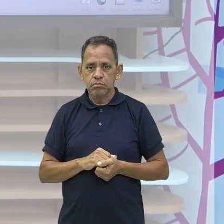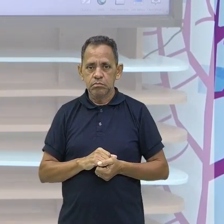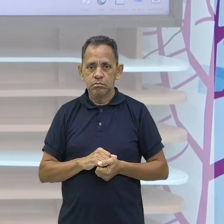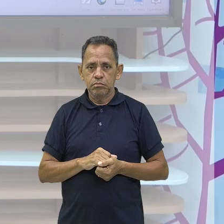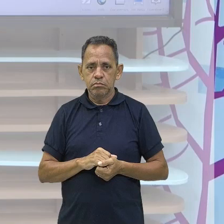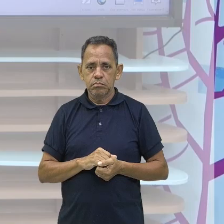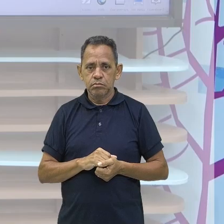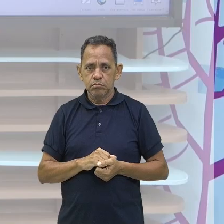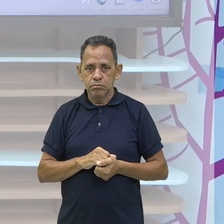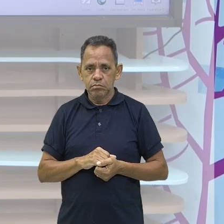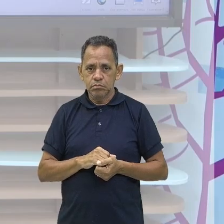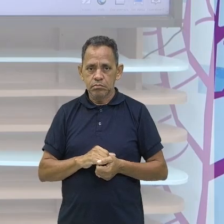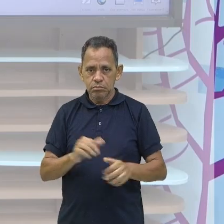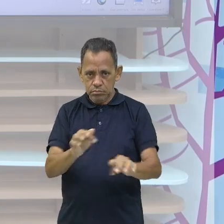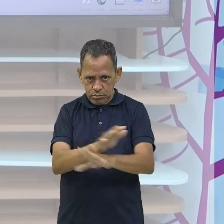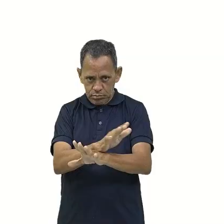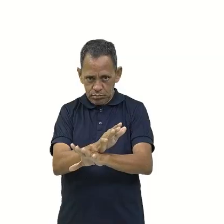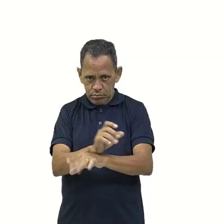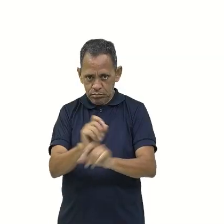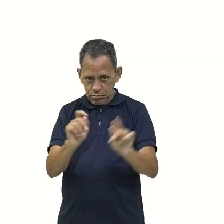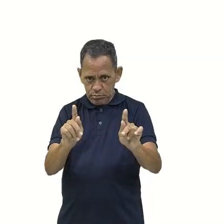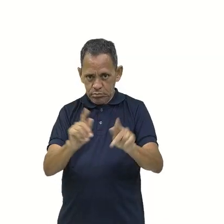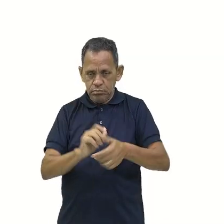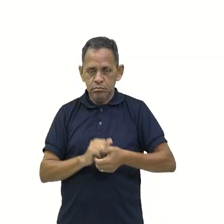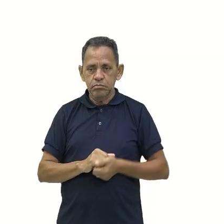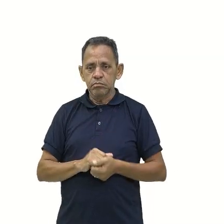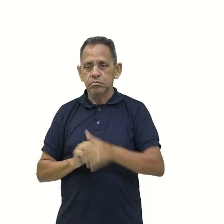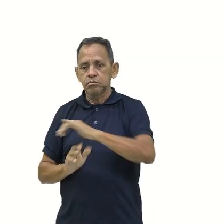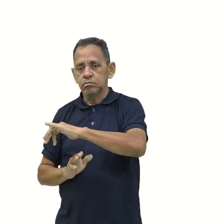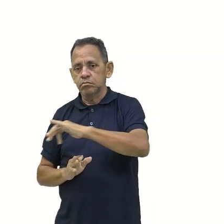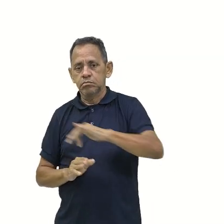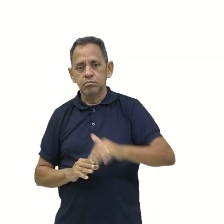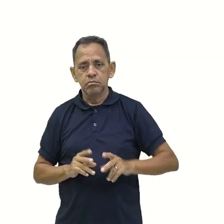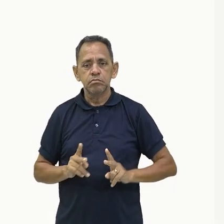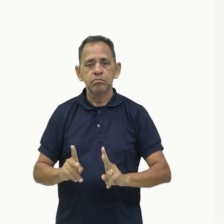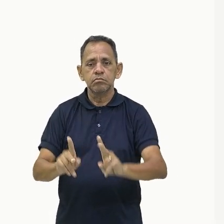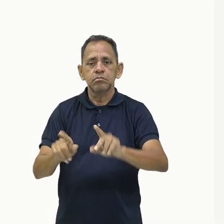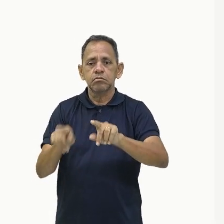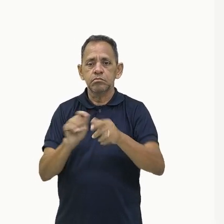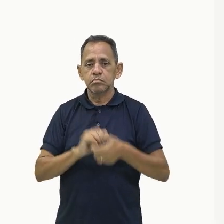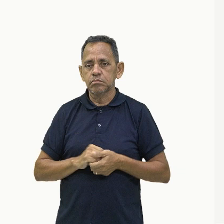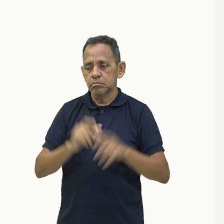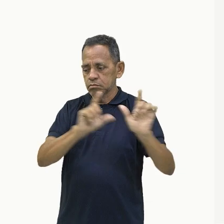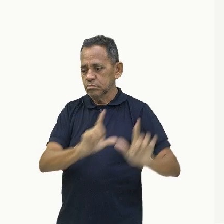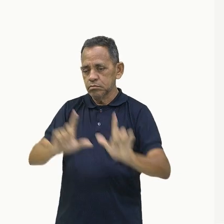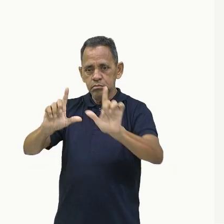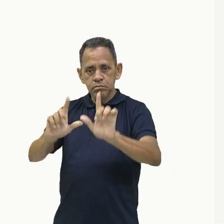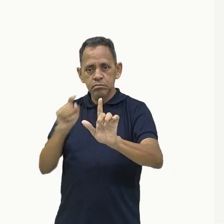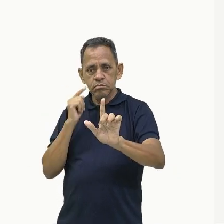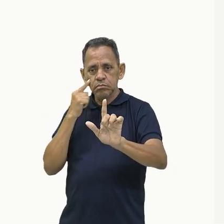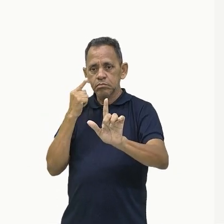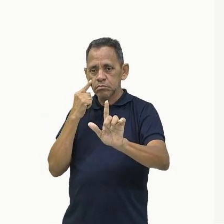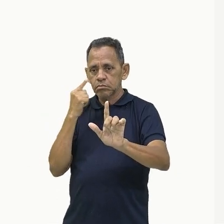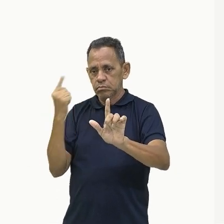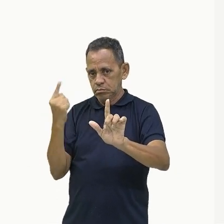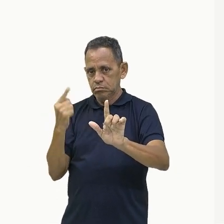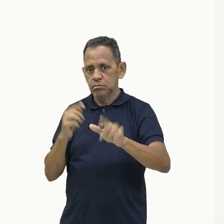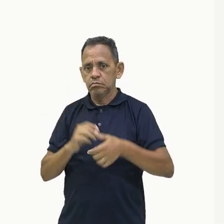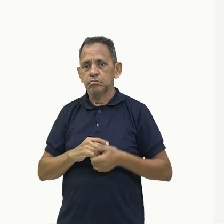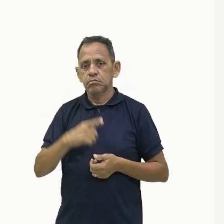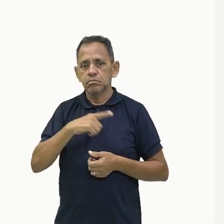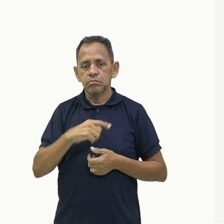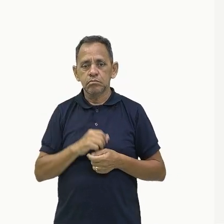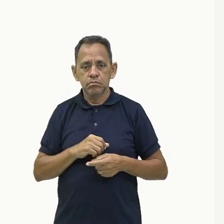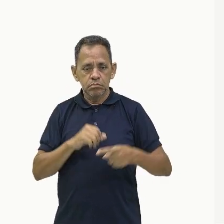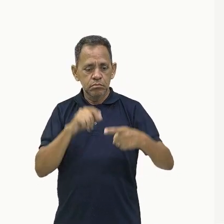5. Bacana? Tranquilo? Vamos seguindo, então. Na próxima cartela, temos agora a